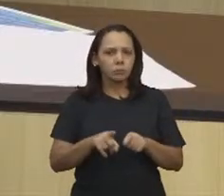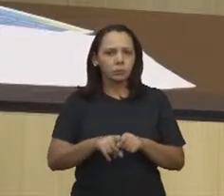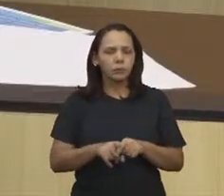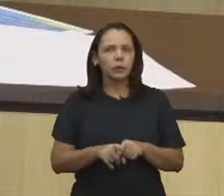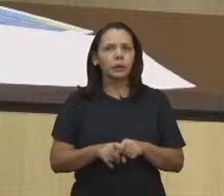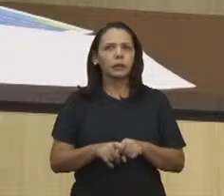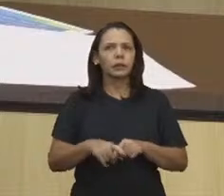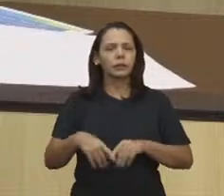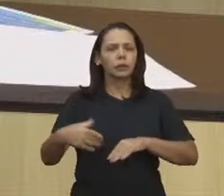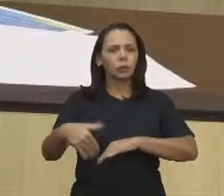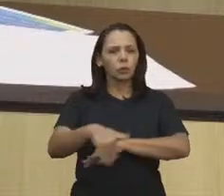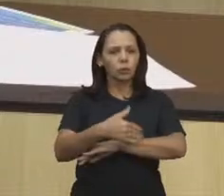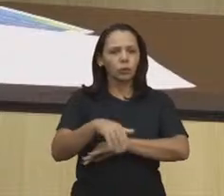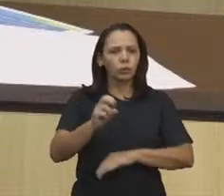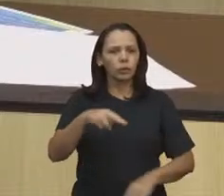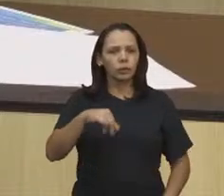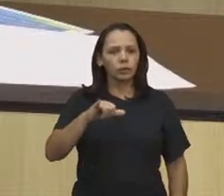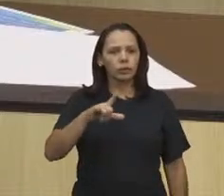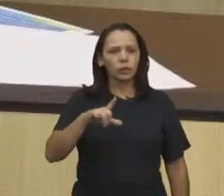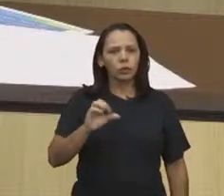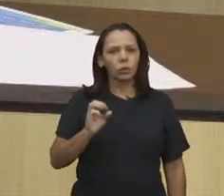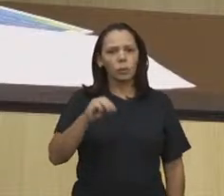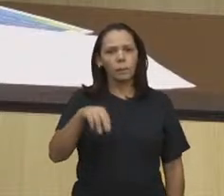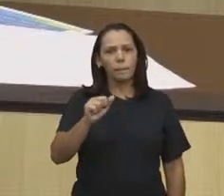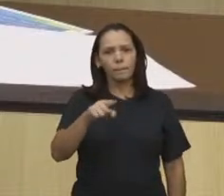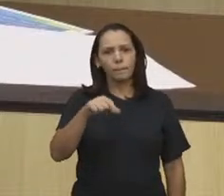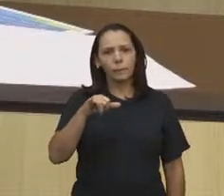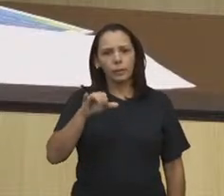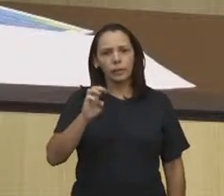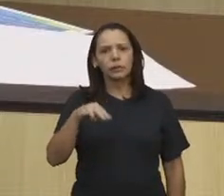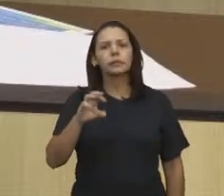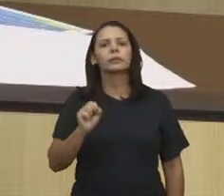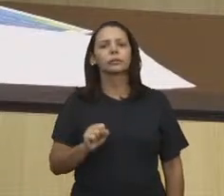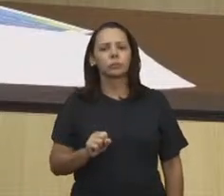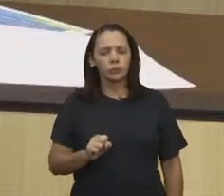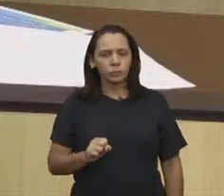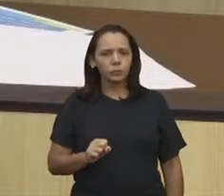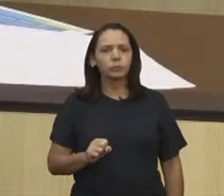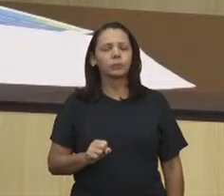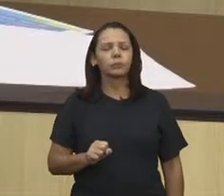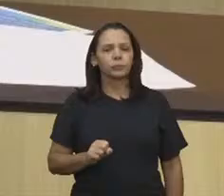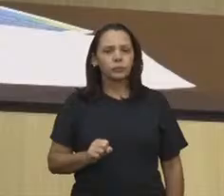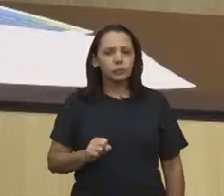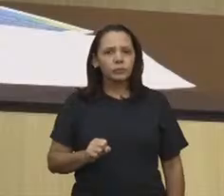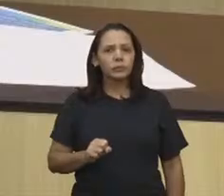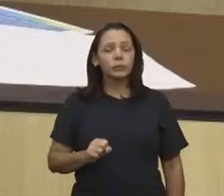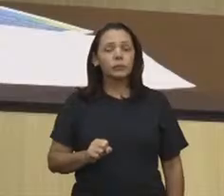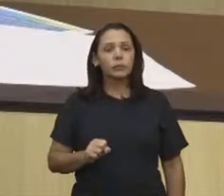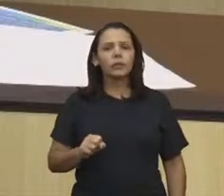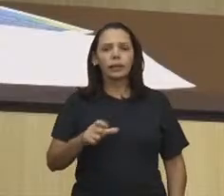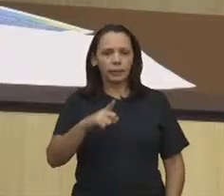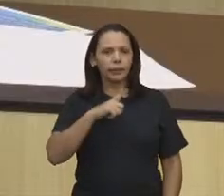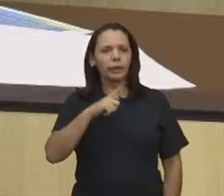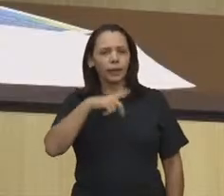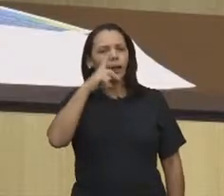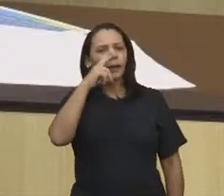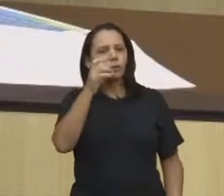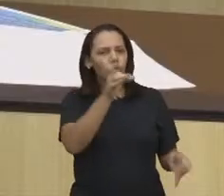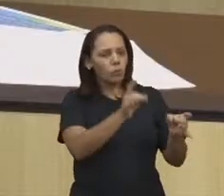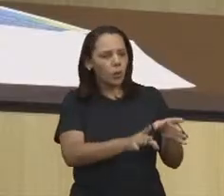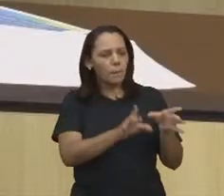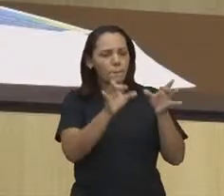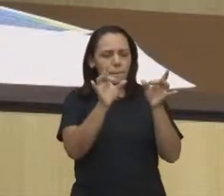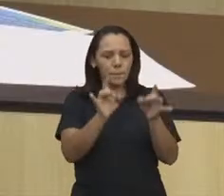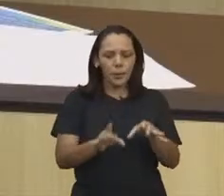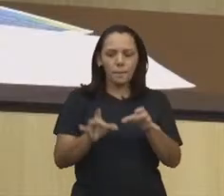entrada lá, tem caminhões de entulho jogado. E aí eu pergunto, tem igual foi citado aqui agora